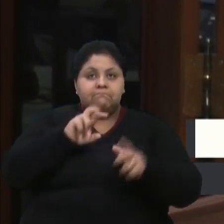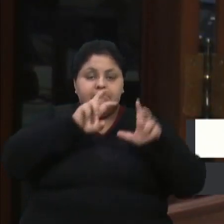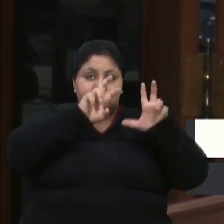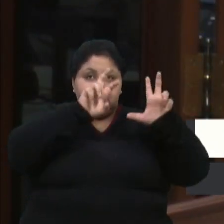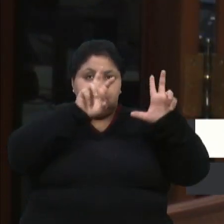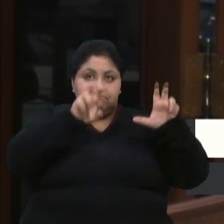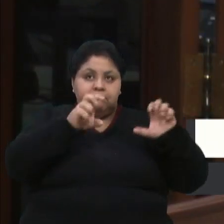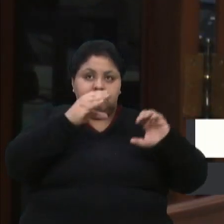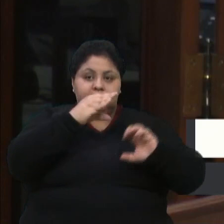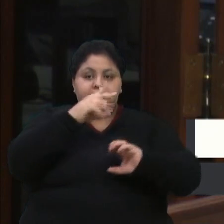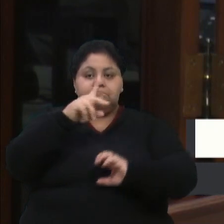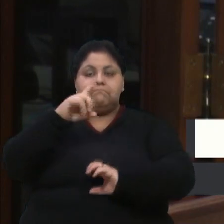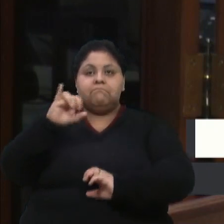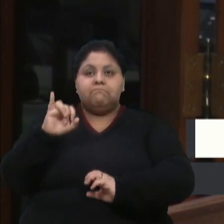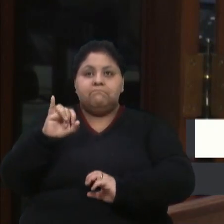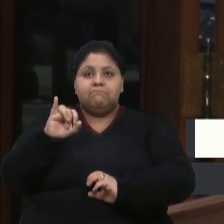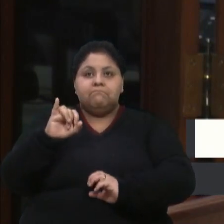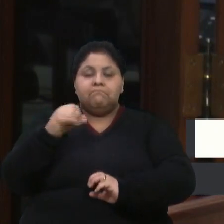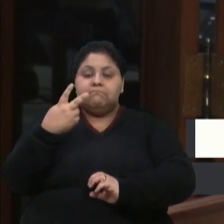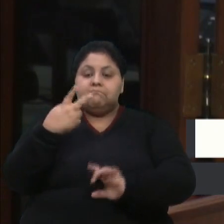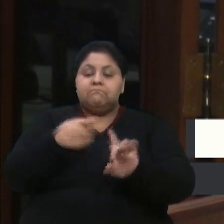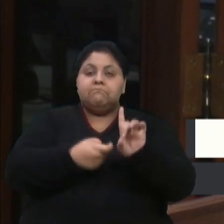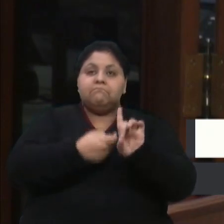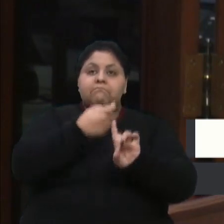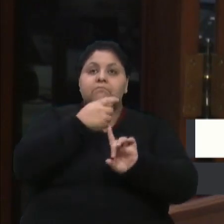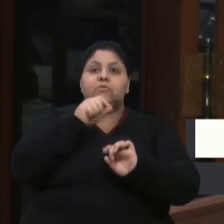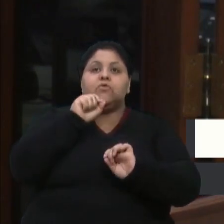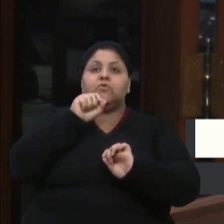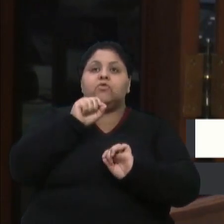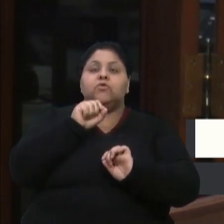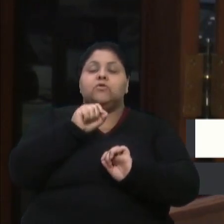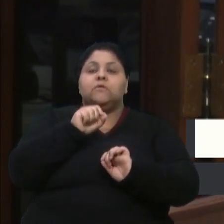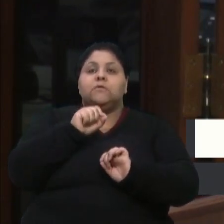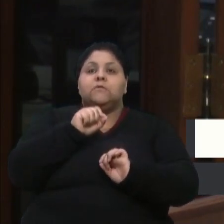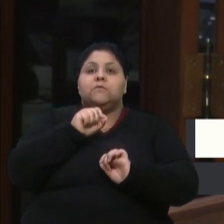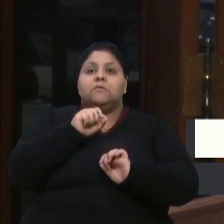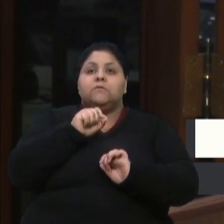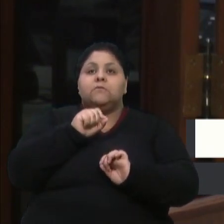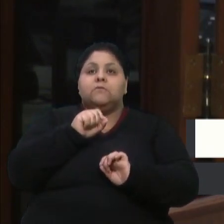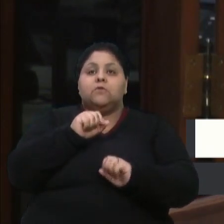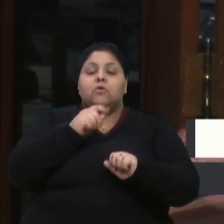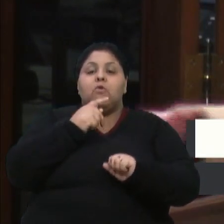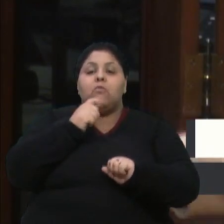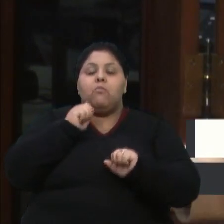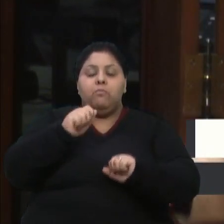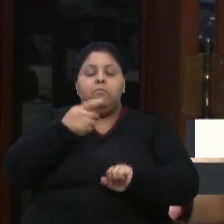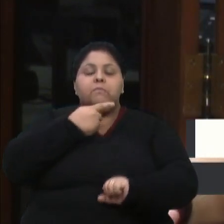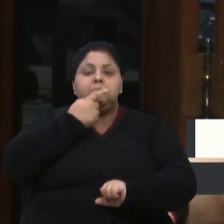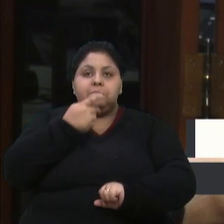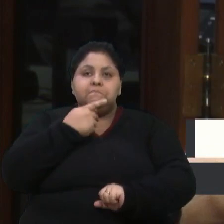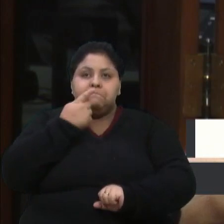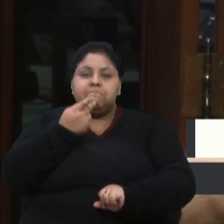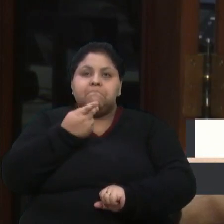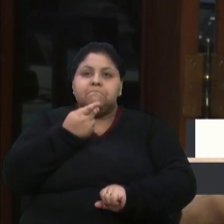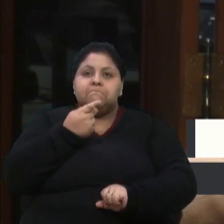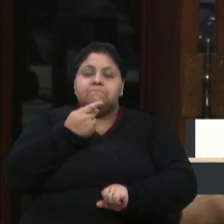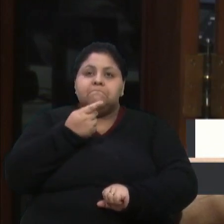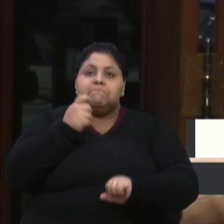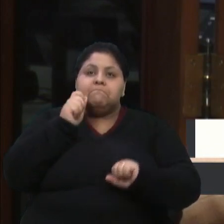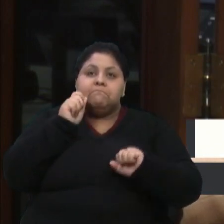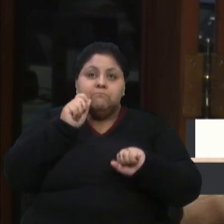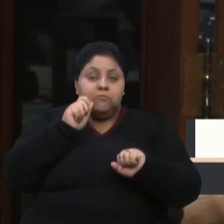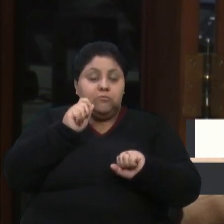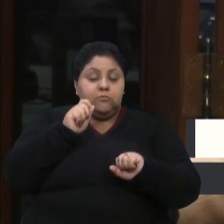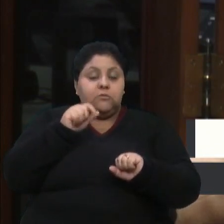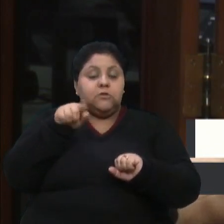da CPI nesses 2 meses, o que nós já podemos apurar e o que a gente já